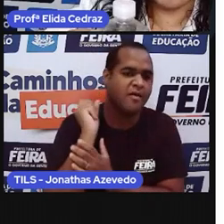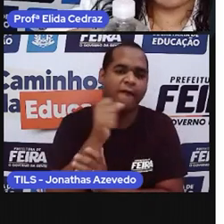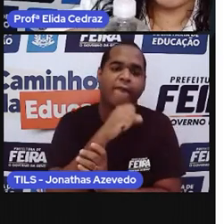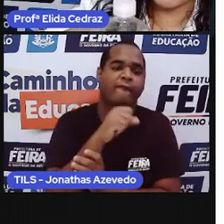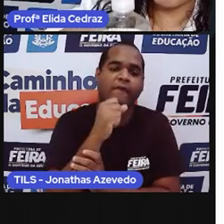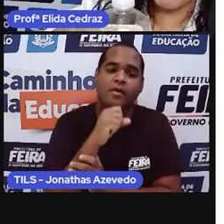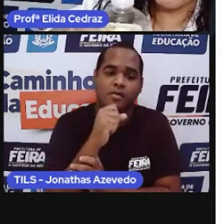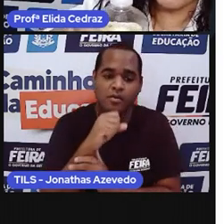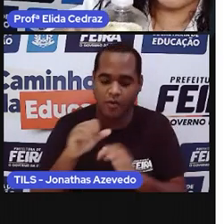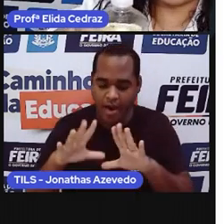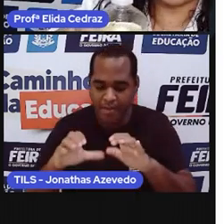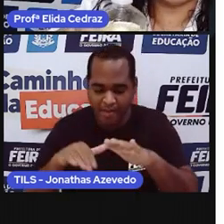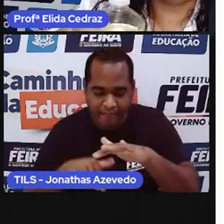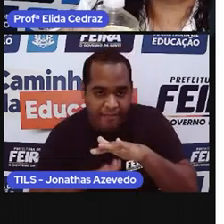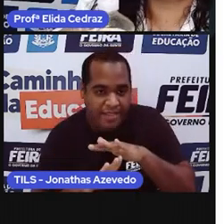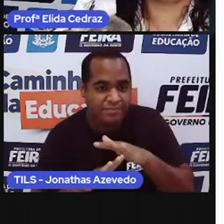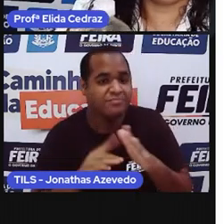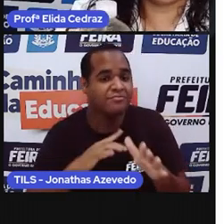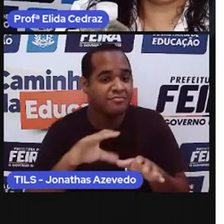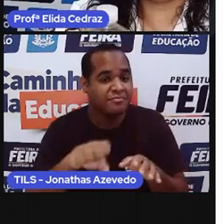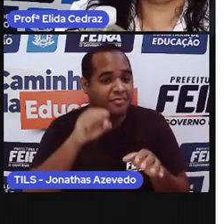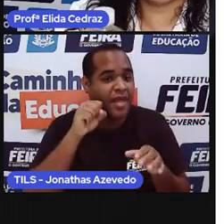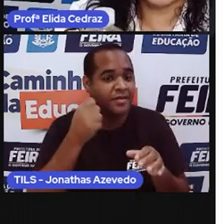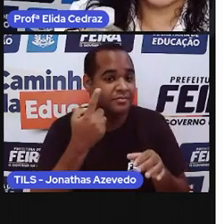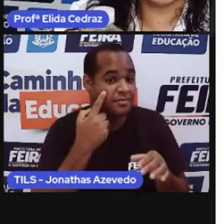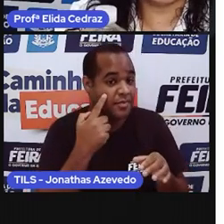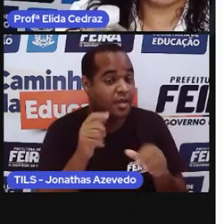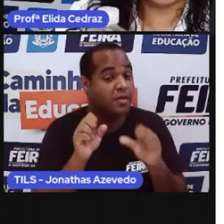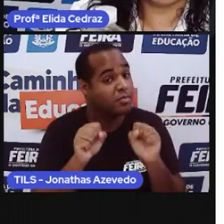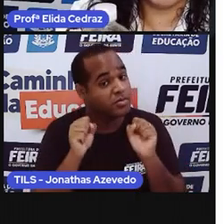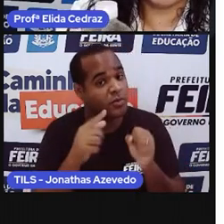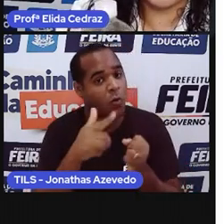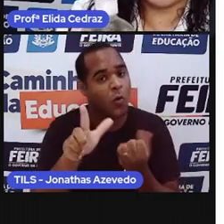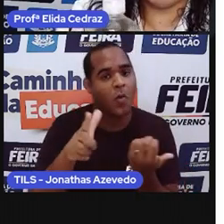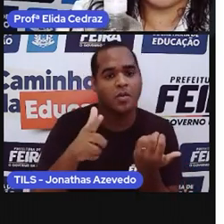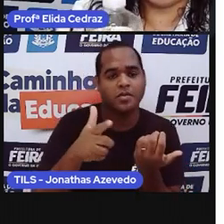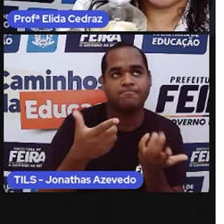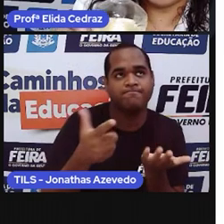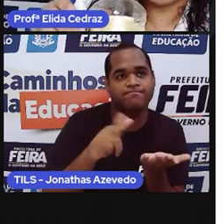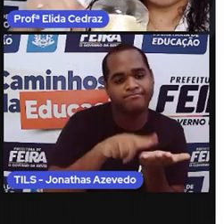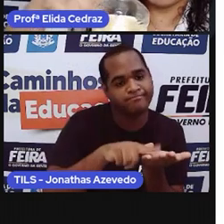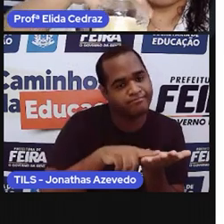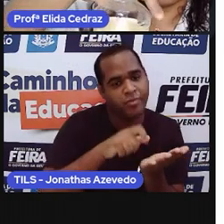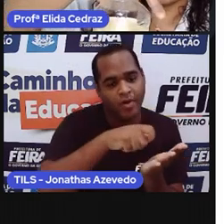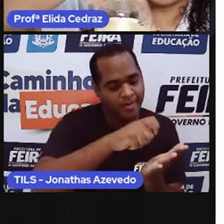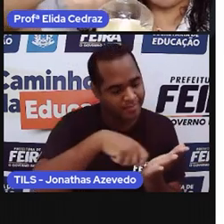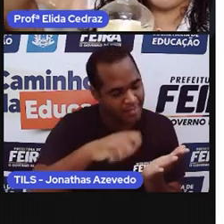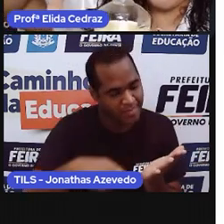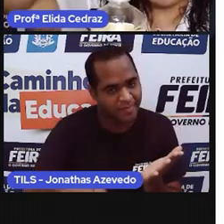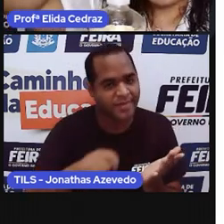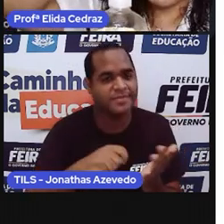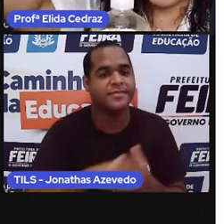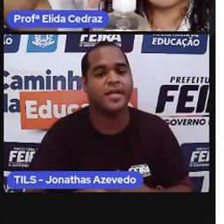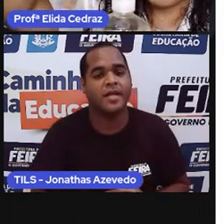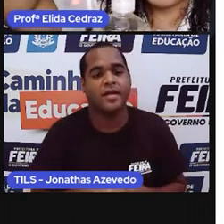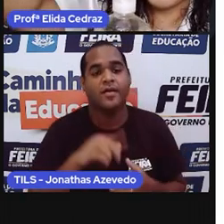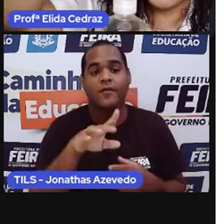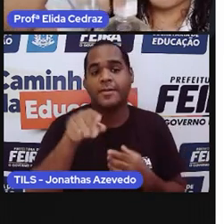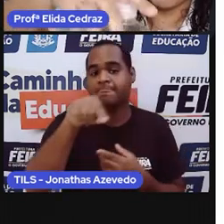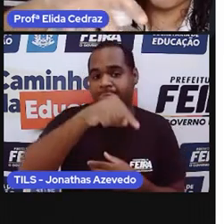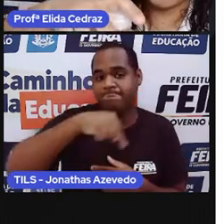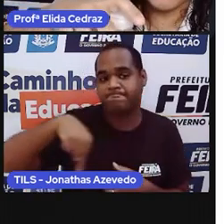o papel que você tiver em casa. Pode ser folha de caderno e você pintar também. Você vai passar o lápis, vai